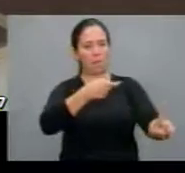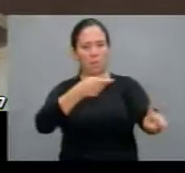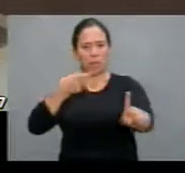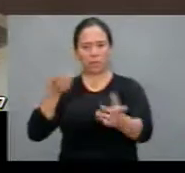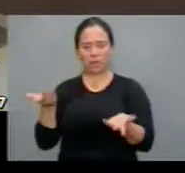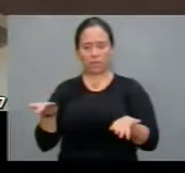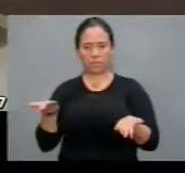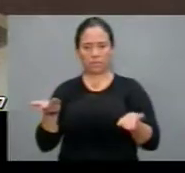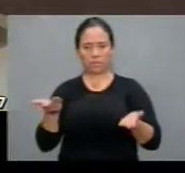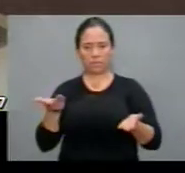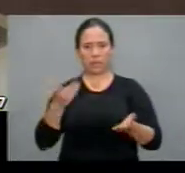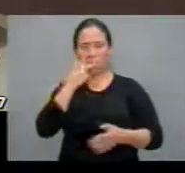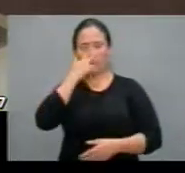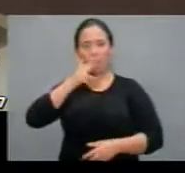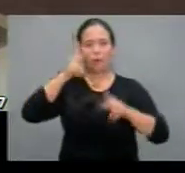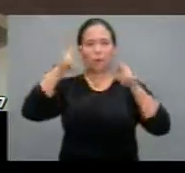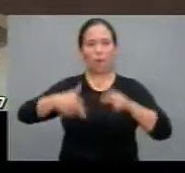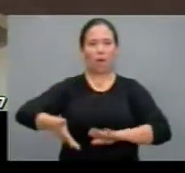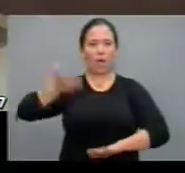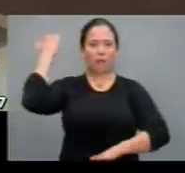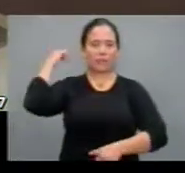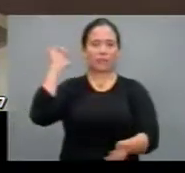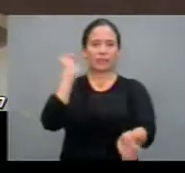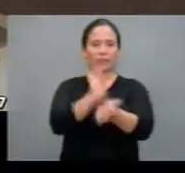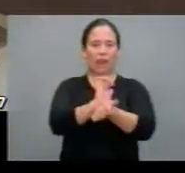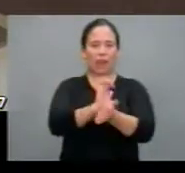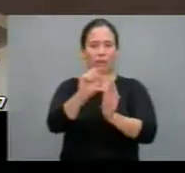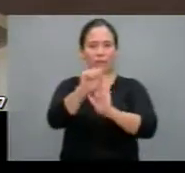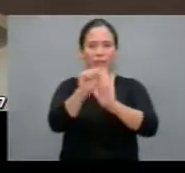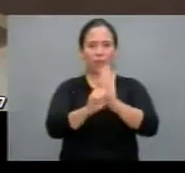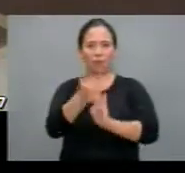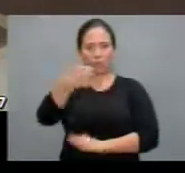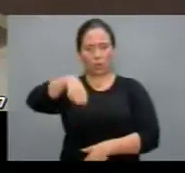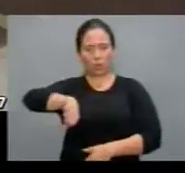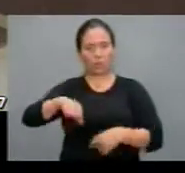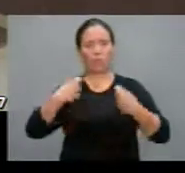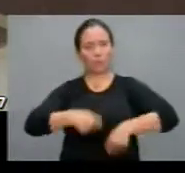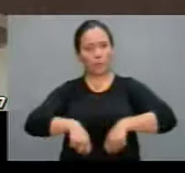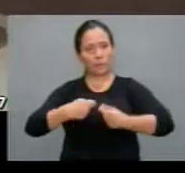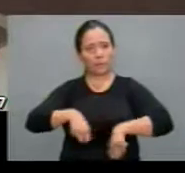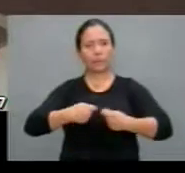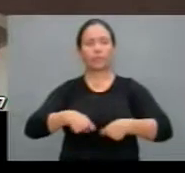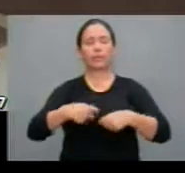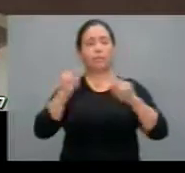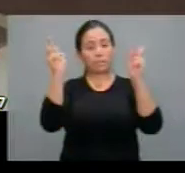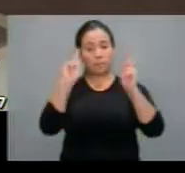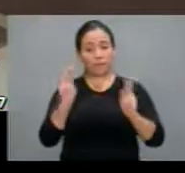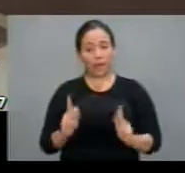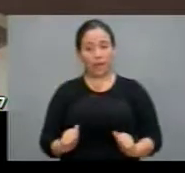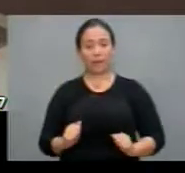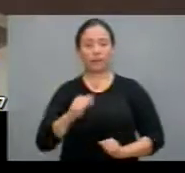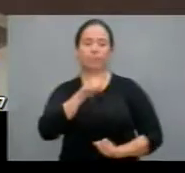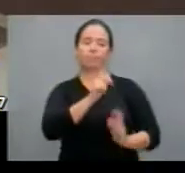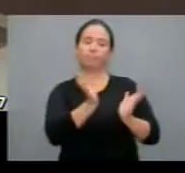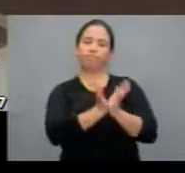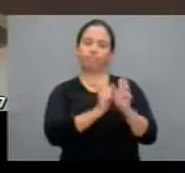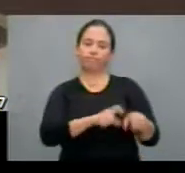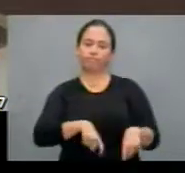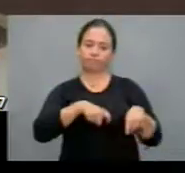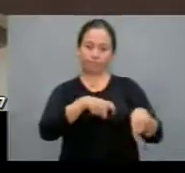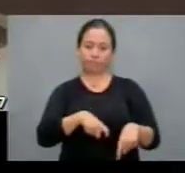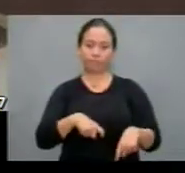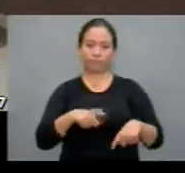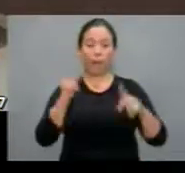eram tratados os escravos do século XIX. É preciso levar paz ao campo. E só